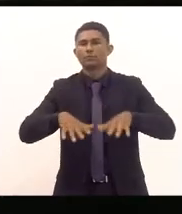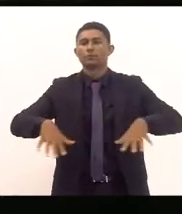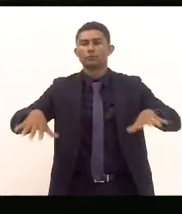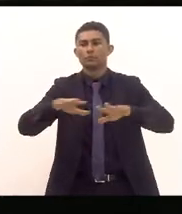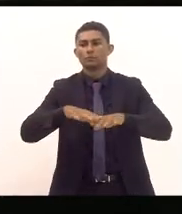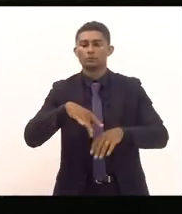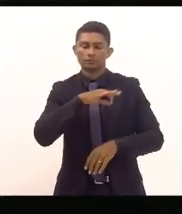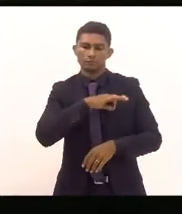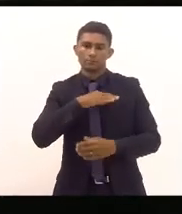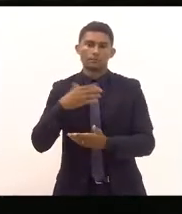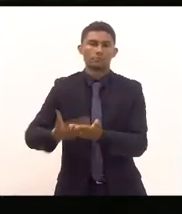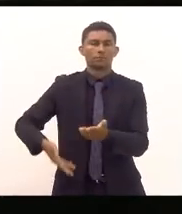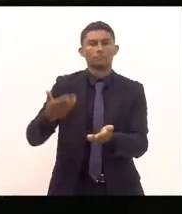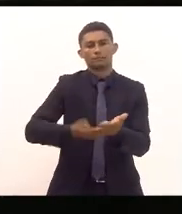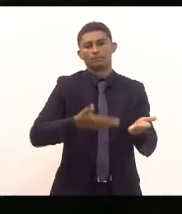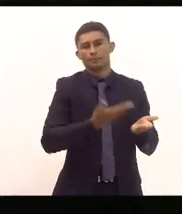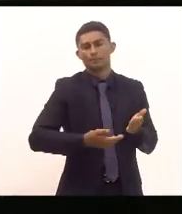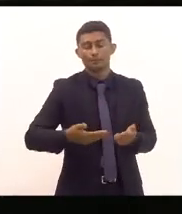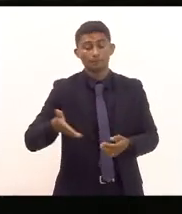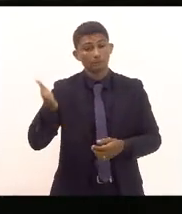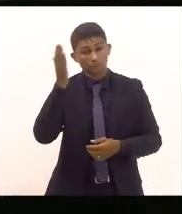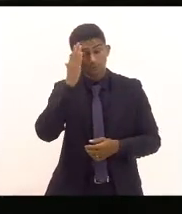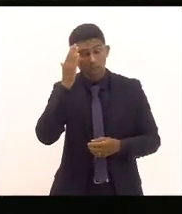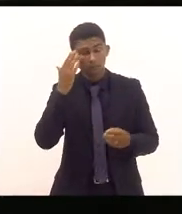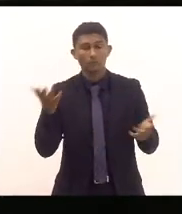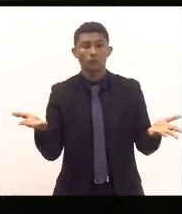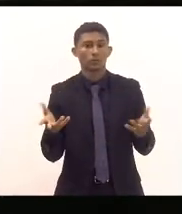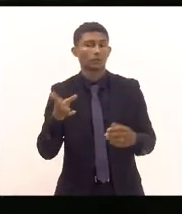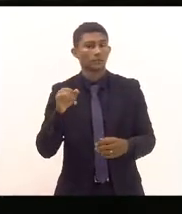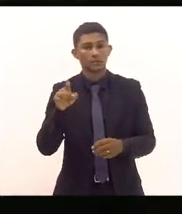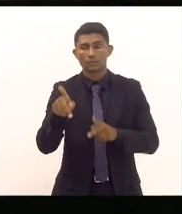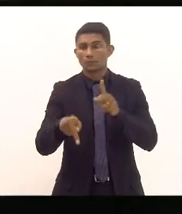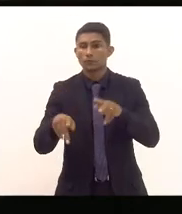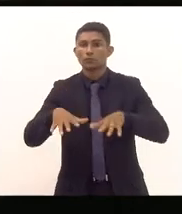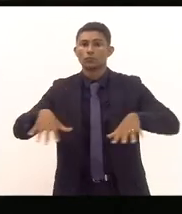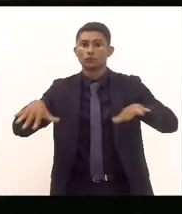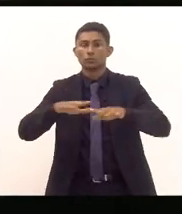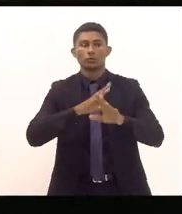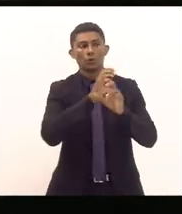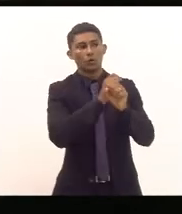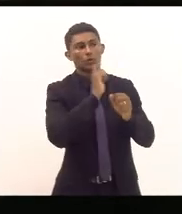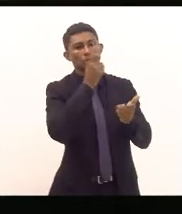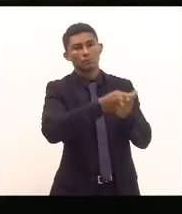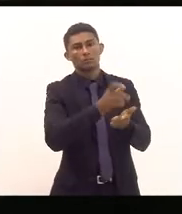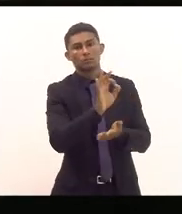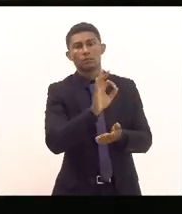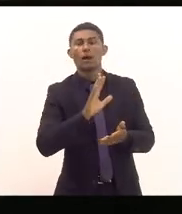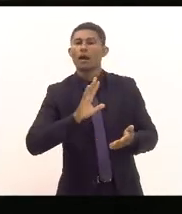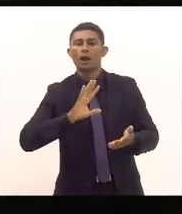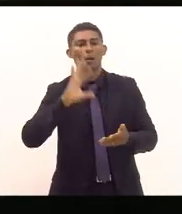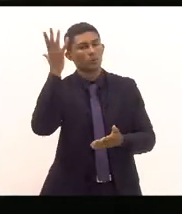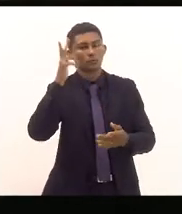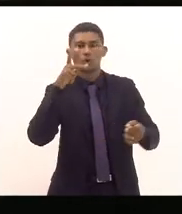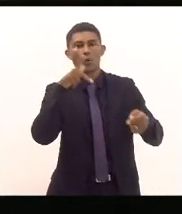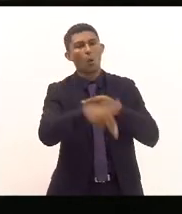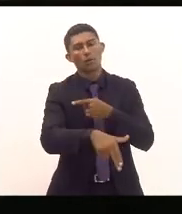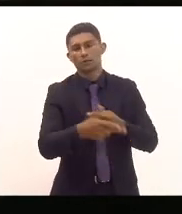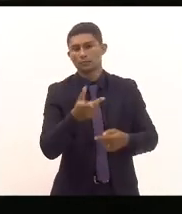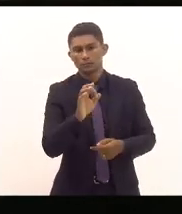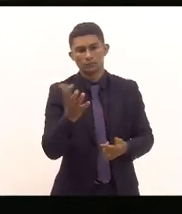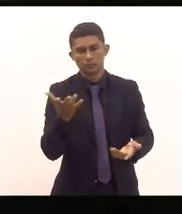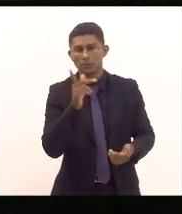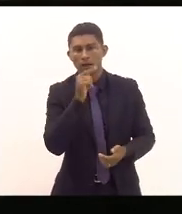questionar a pedra de rena e nós sabemos que hoje se a população não estiver em dia com a sua conta vai lá e faz o corte do fornecimento